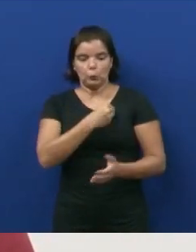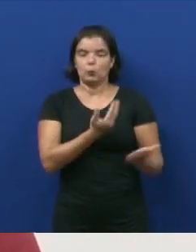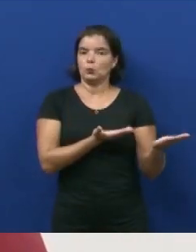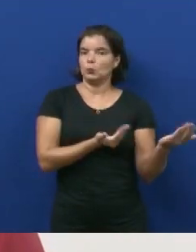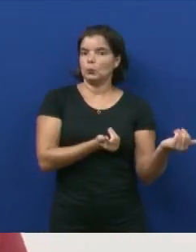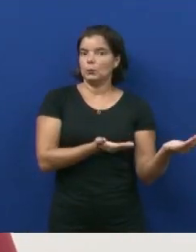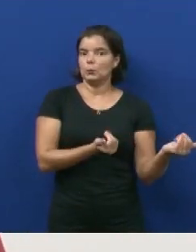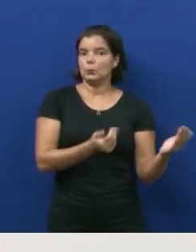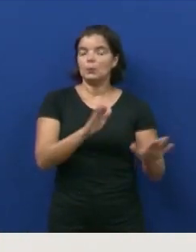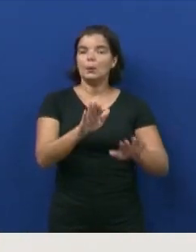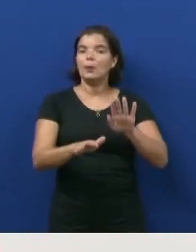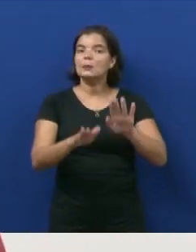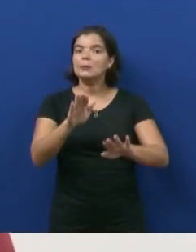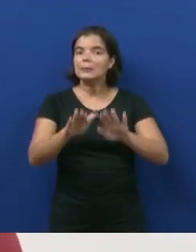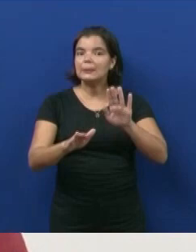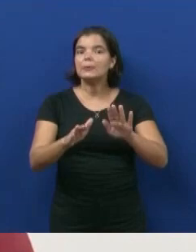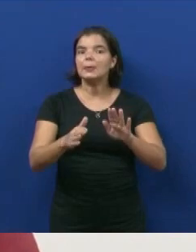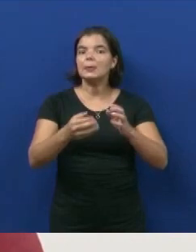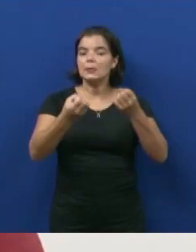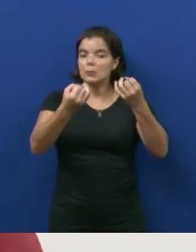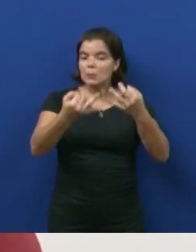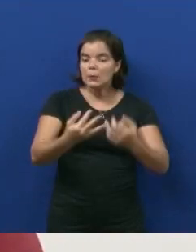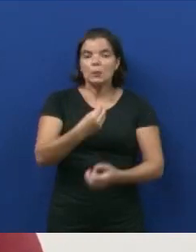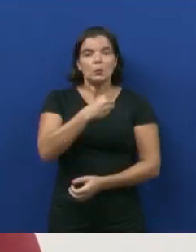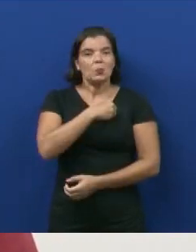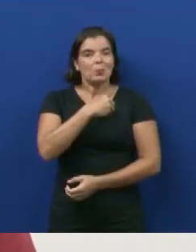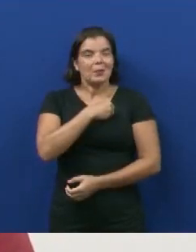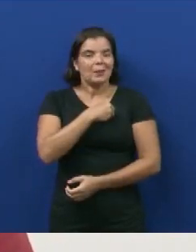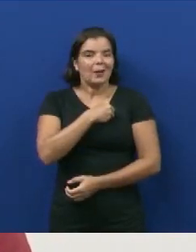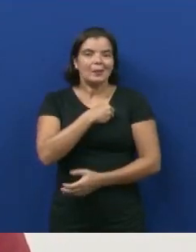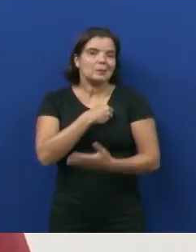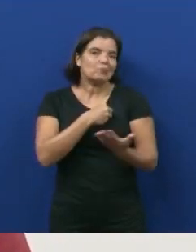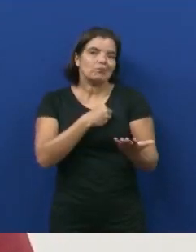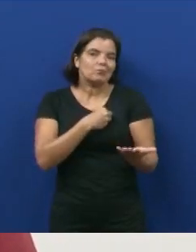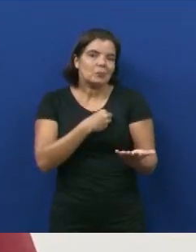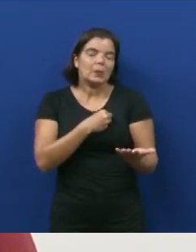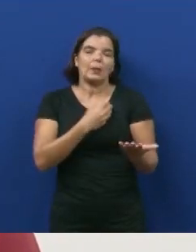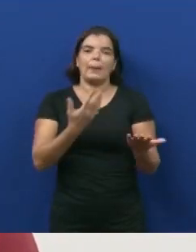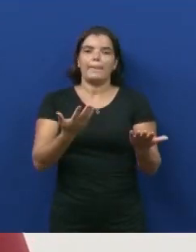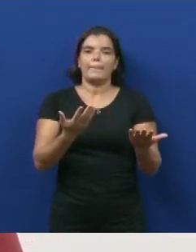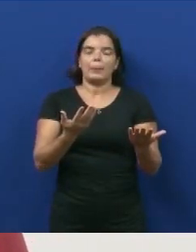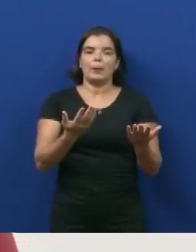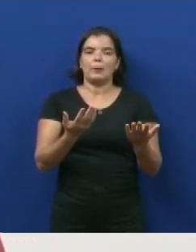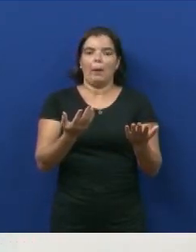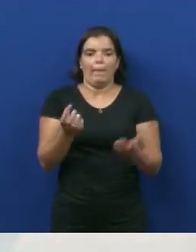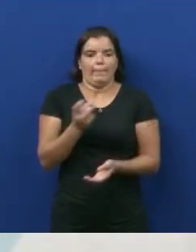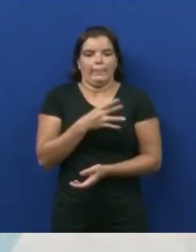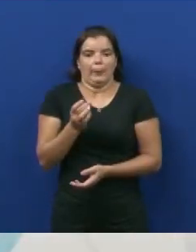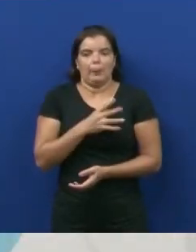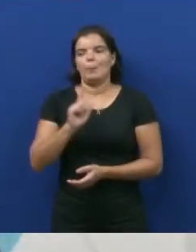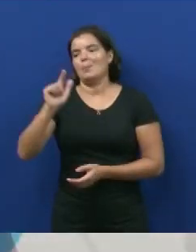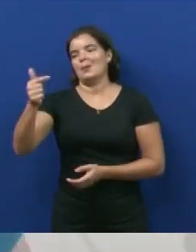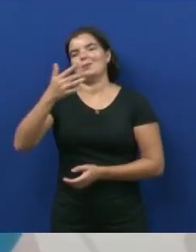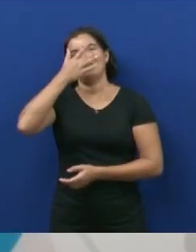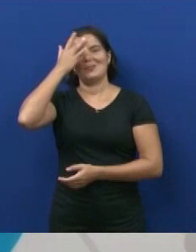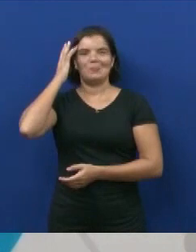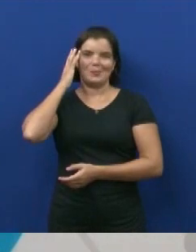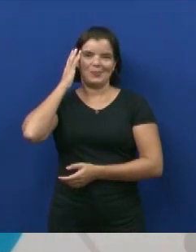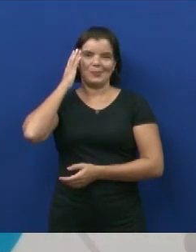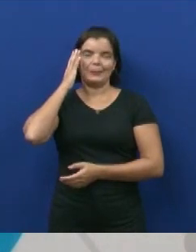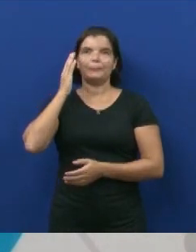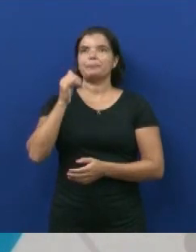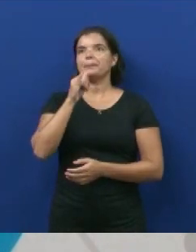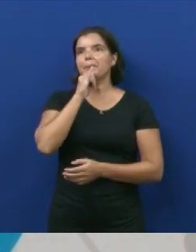jovens, né? Muitas vezes esse conceito de pecado não é assim tão aterrorizante para outras pessoas. De repente,